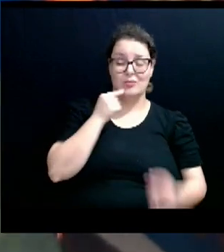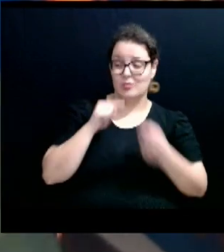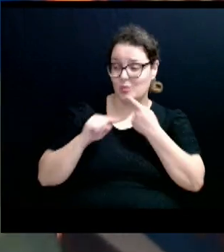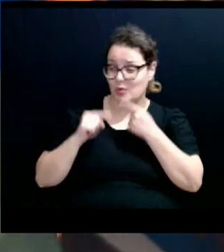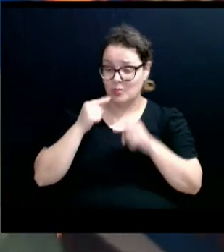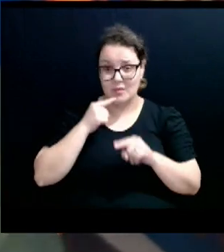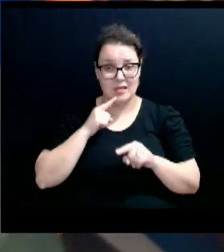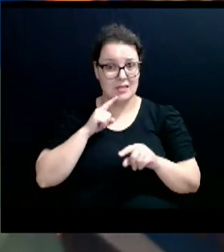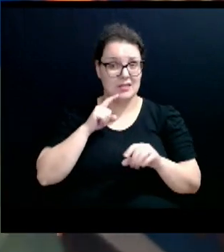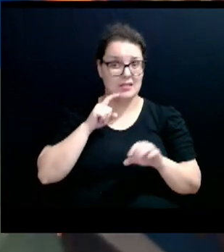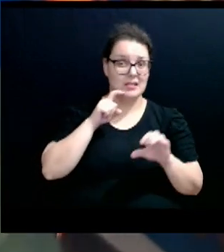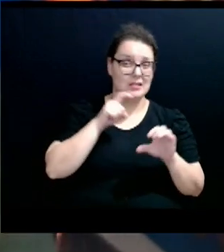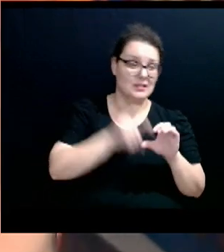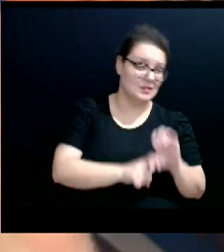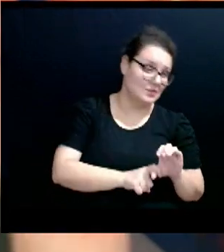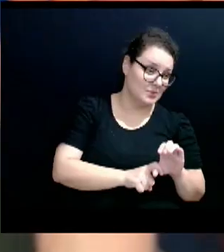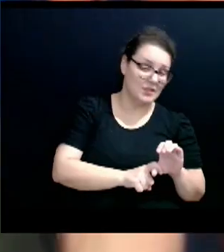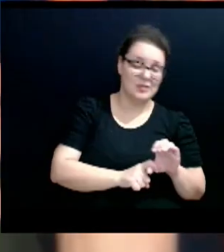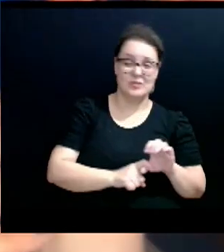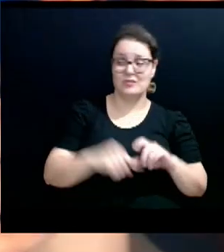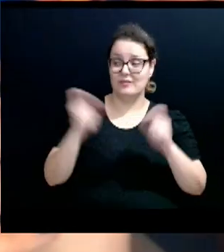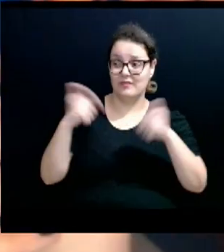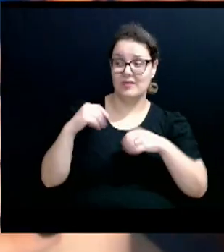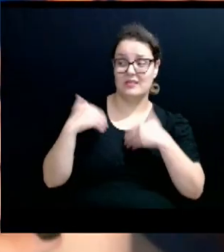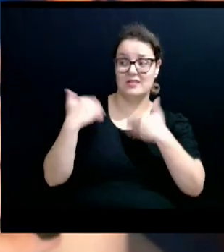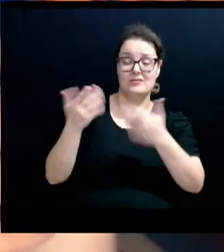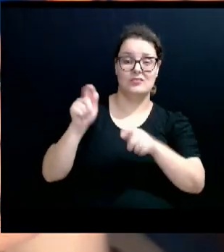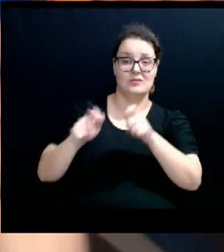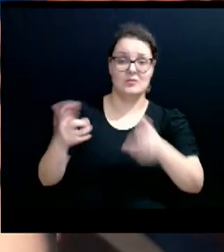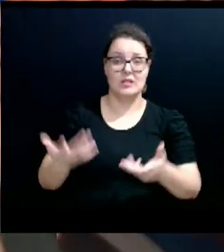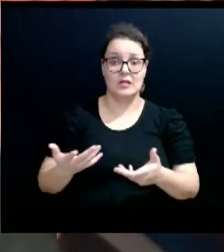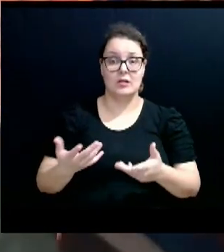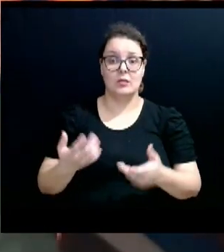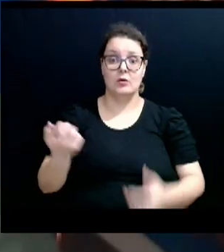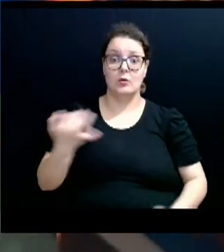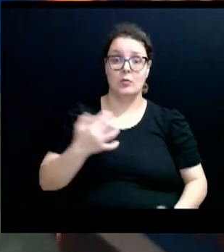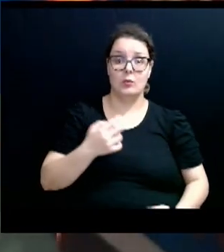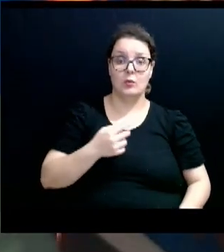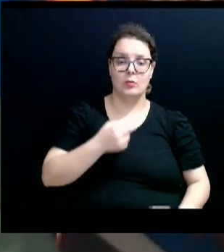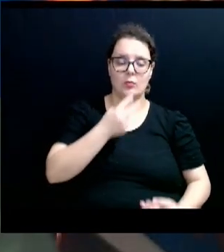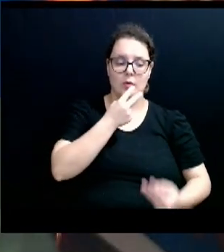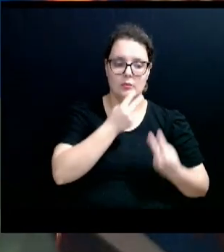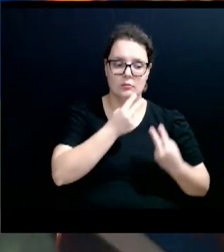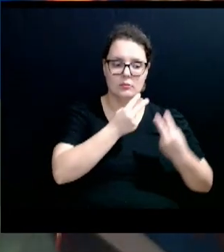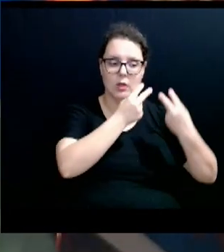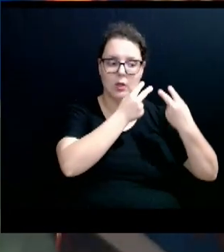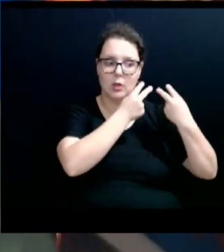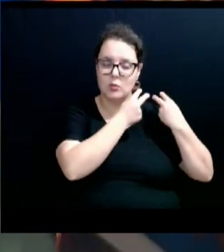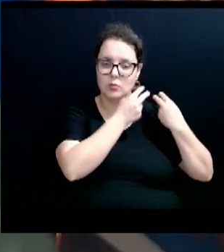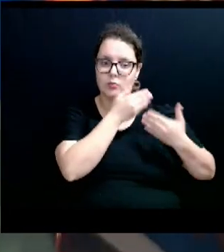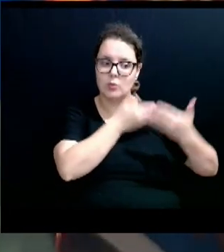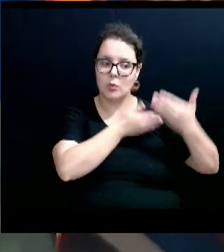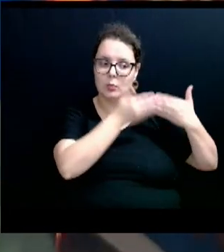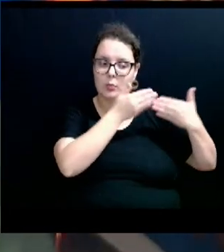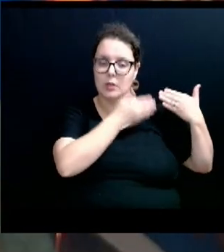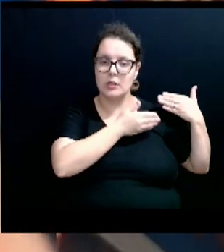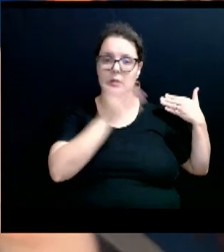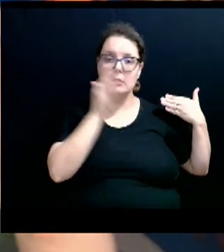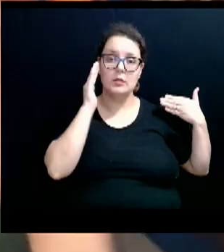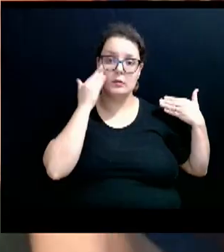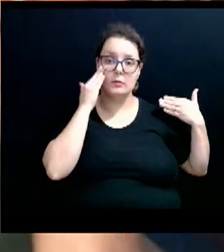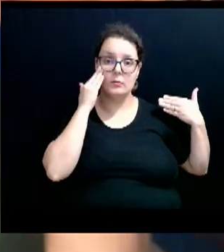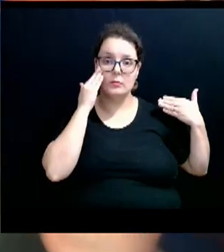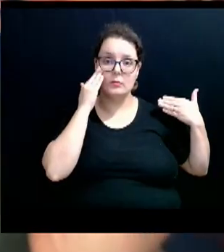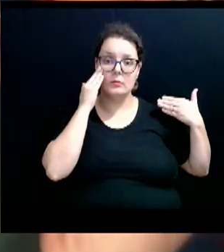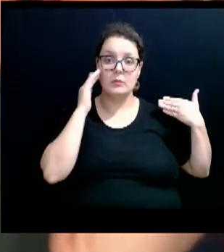validação externa, o quanto olhar para esse passado nosso é importante para a gente entender os nossos padrões,